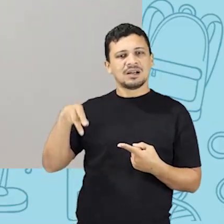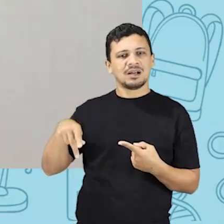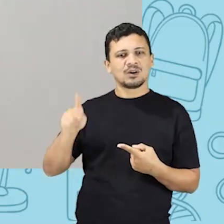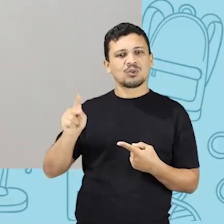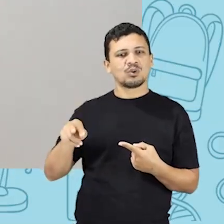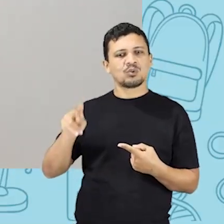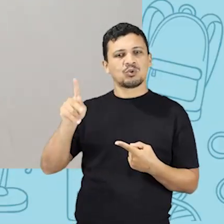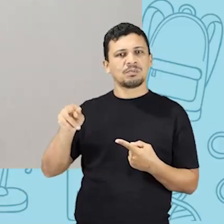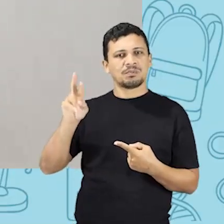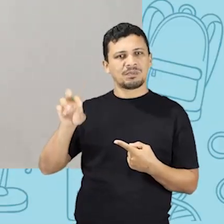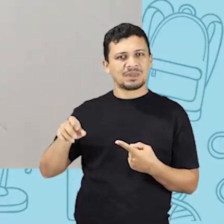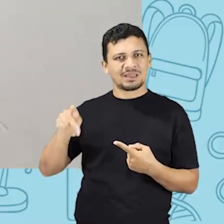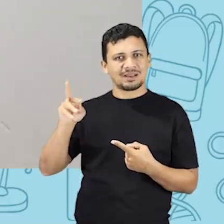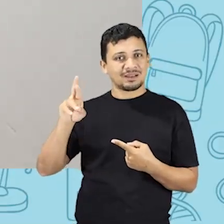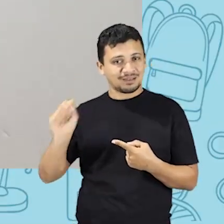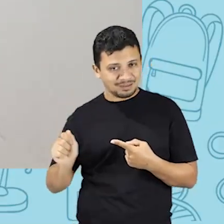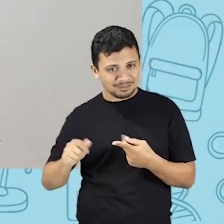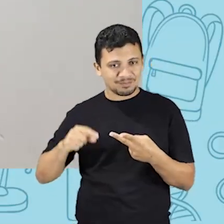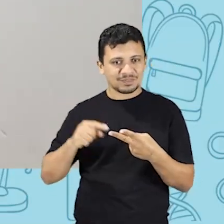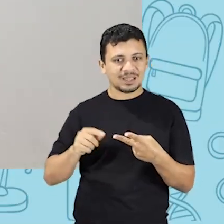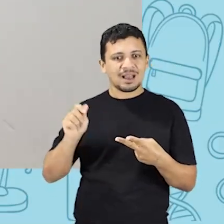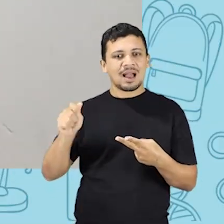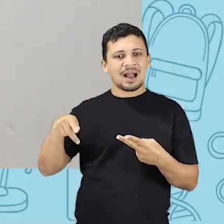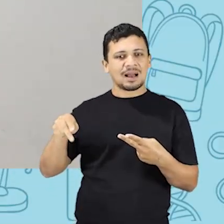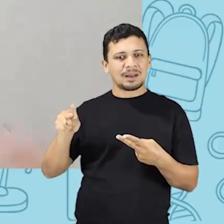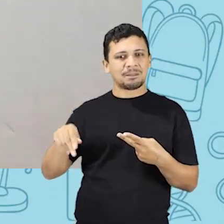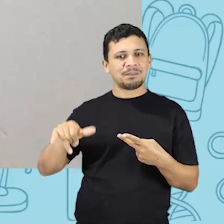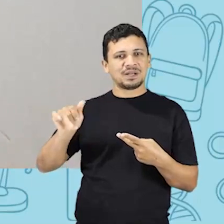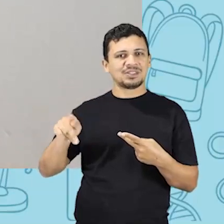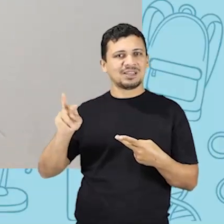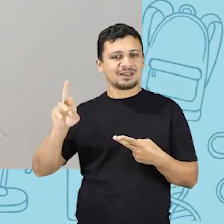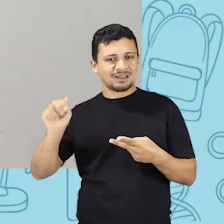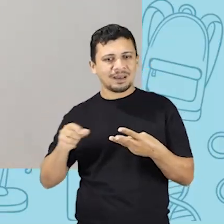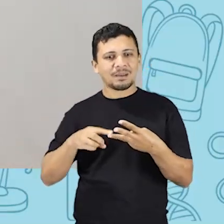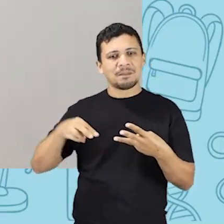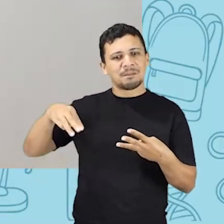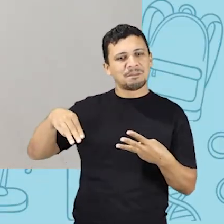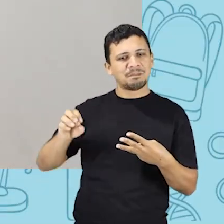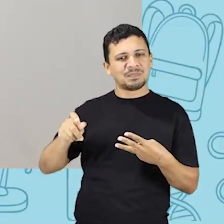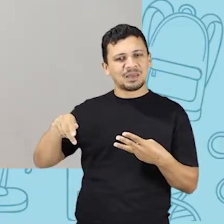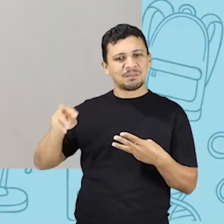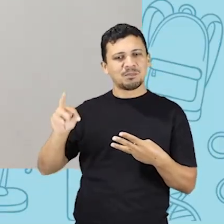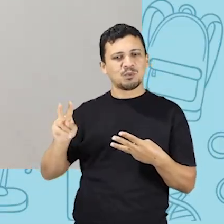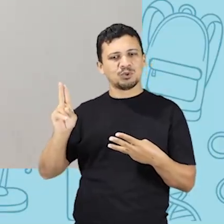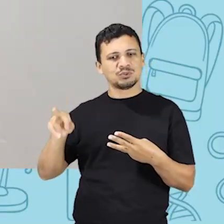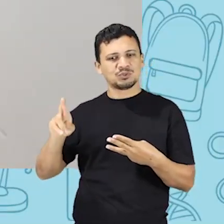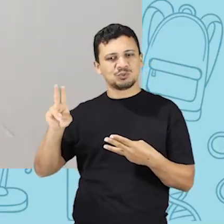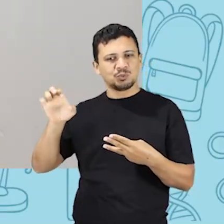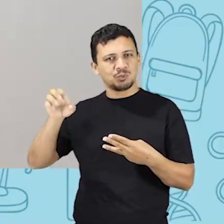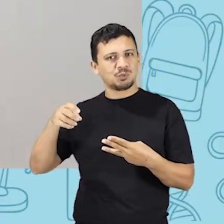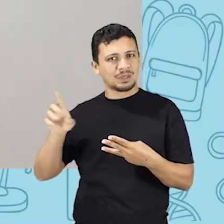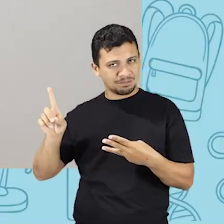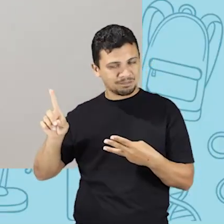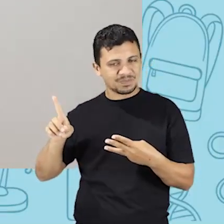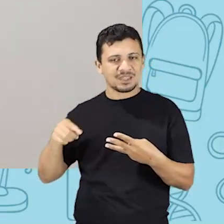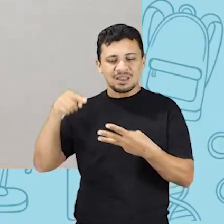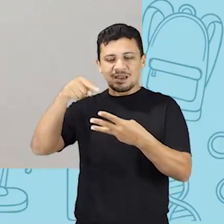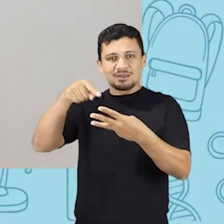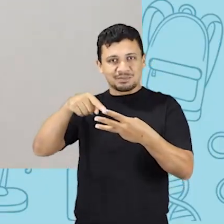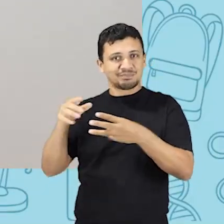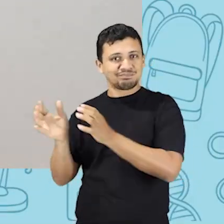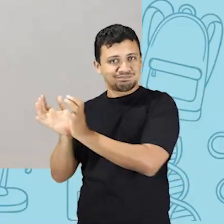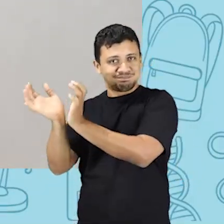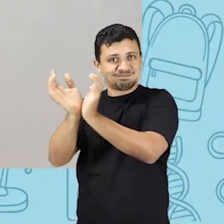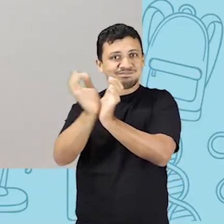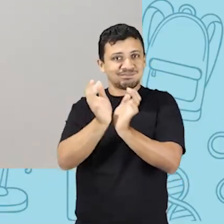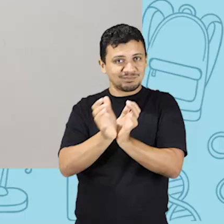né? Que é o povo Canela Hankokamekra, Apaniekra ou Memontiume. Essas etnias, elas são